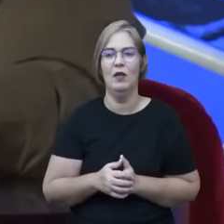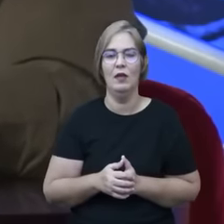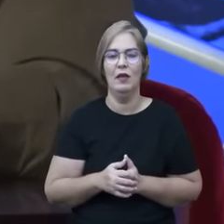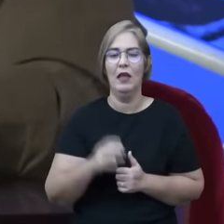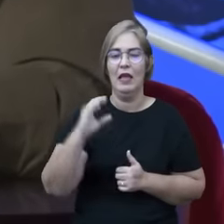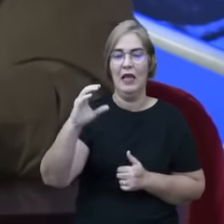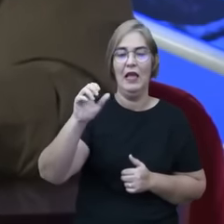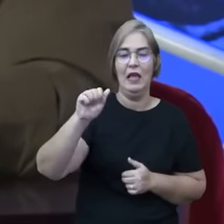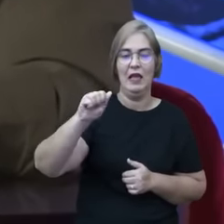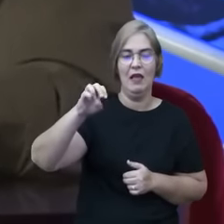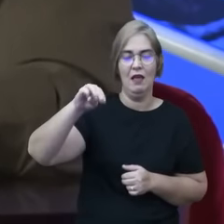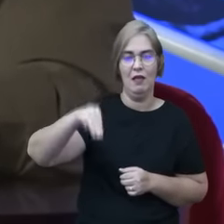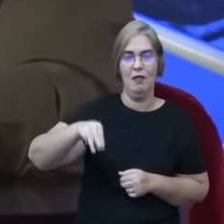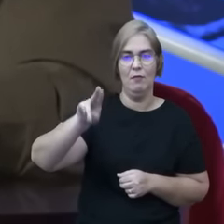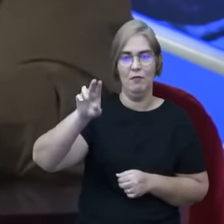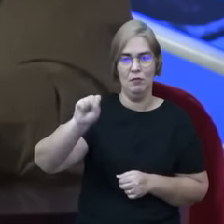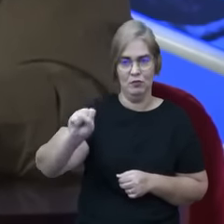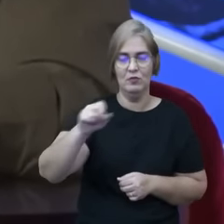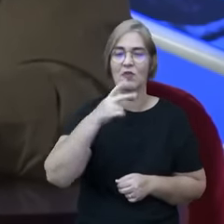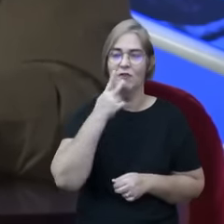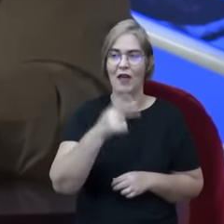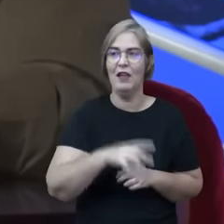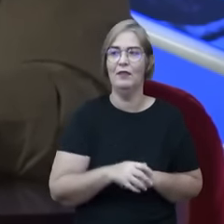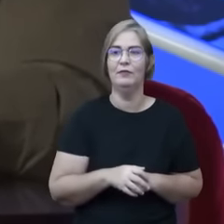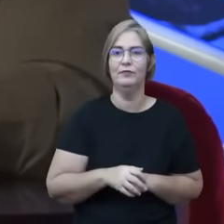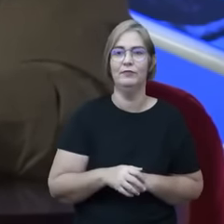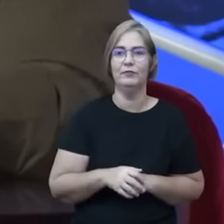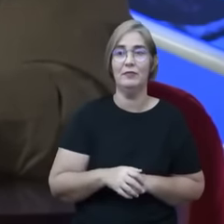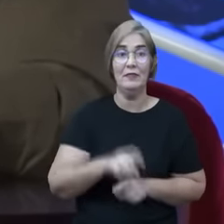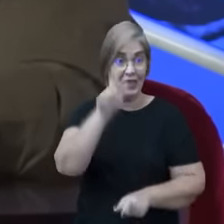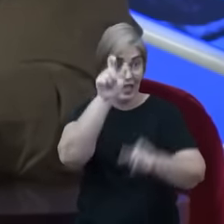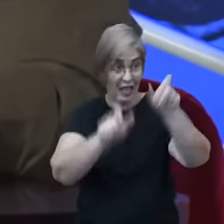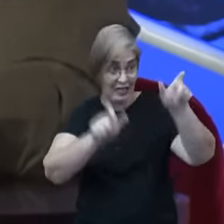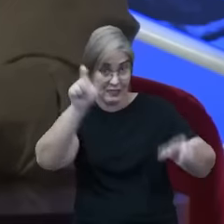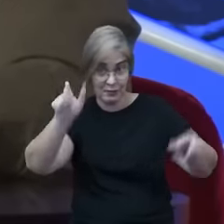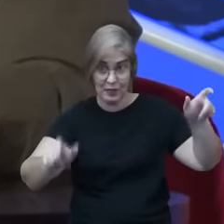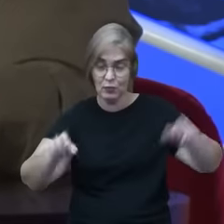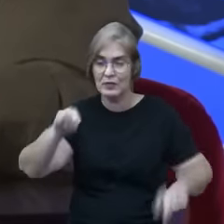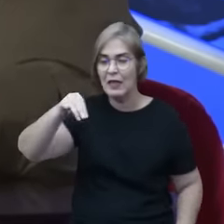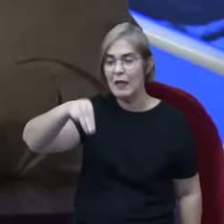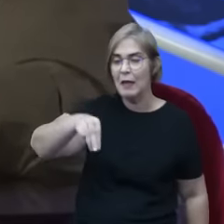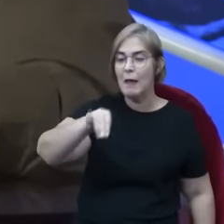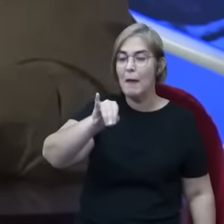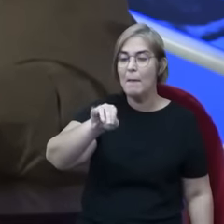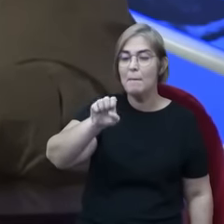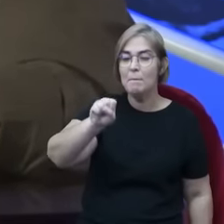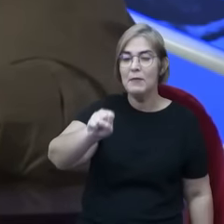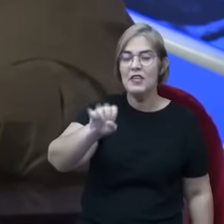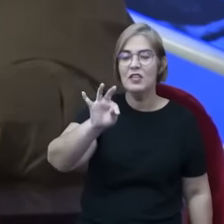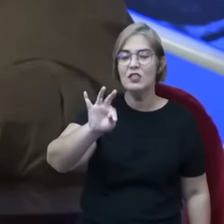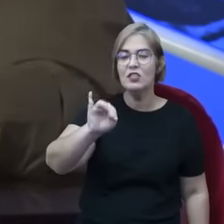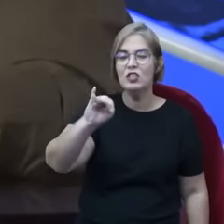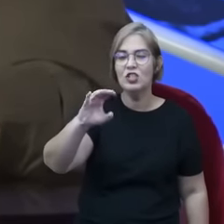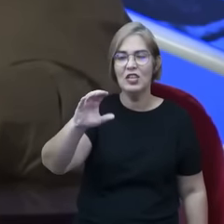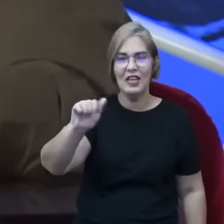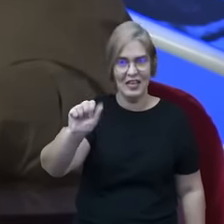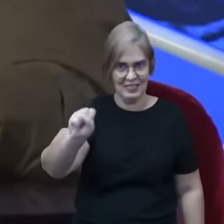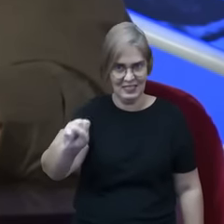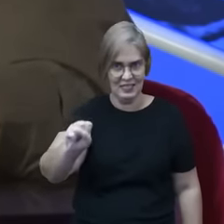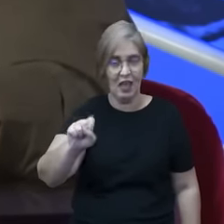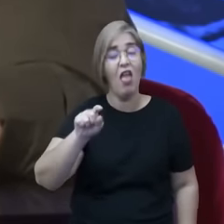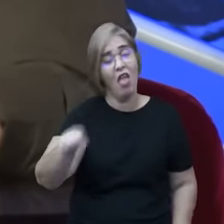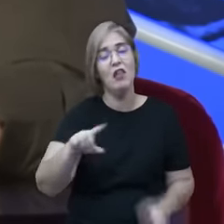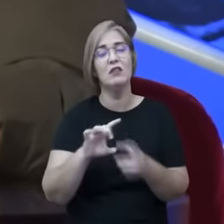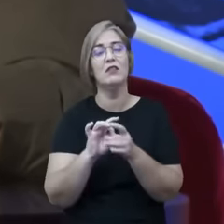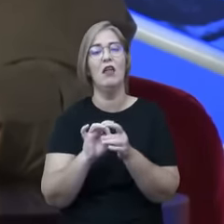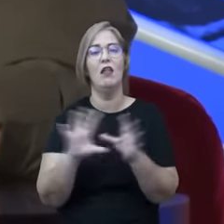né? Eh, os místicos são muito mais do que livres, libertos. E por isso também que o Shan fala